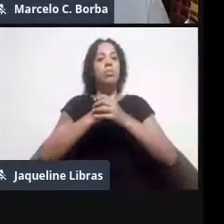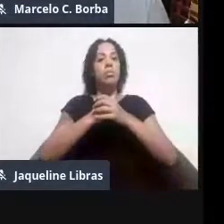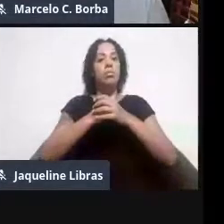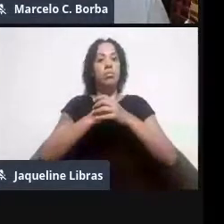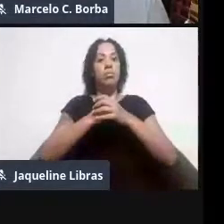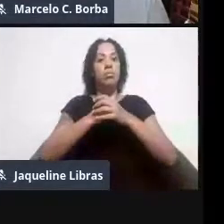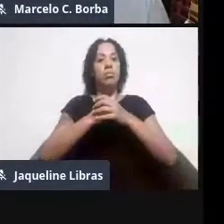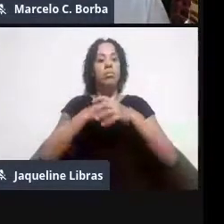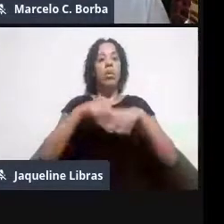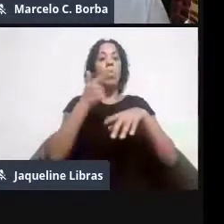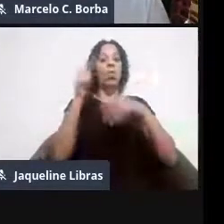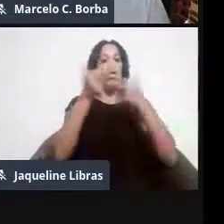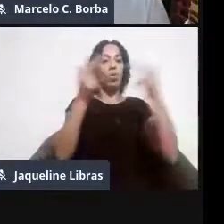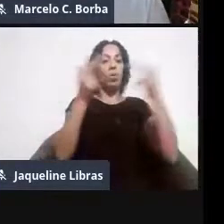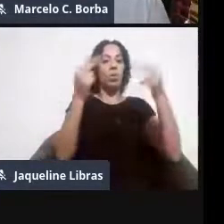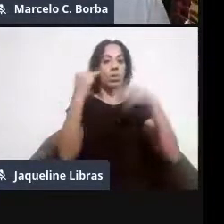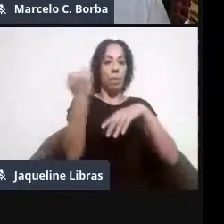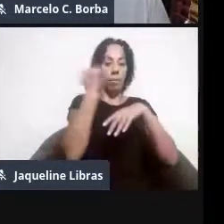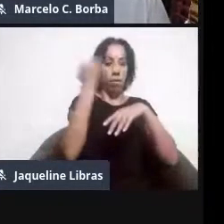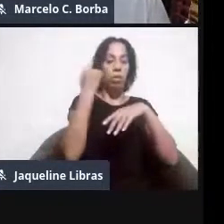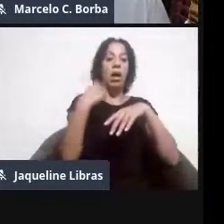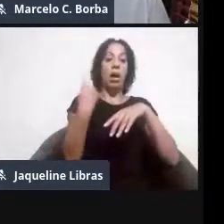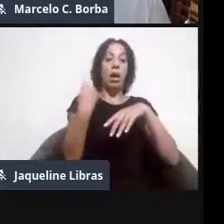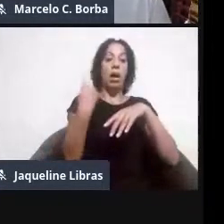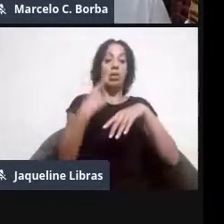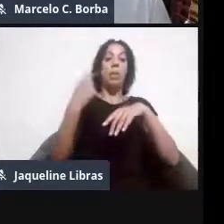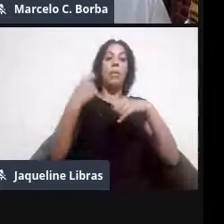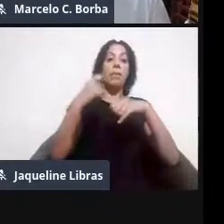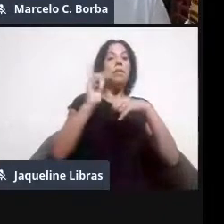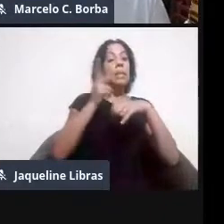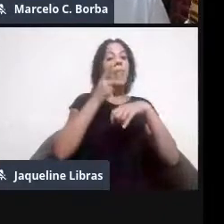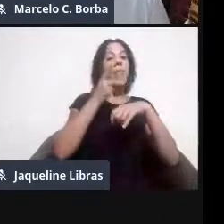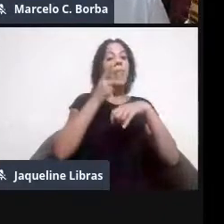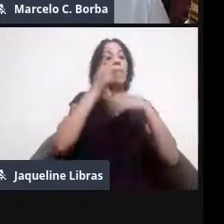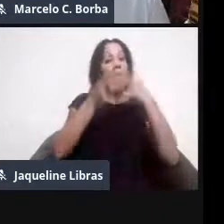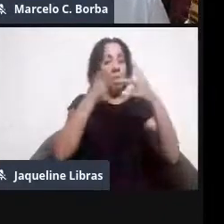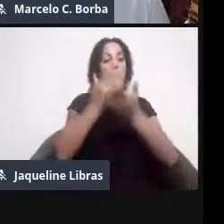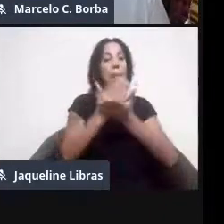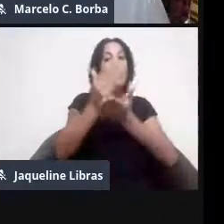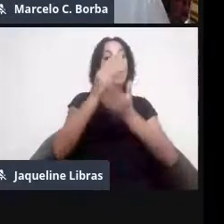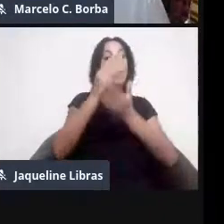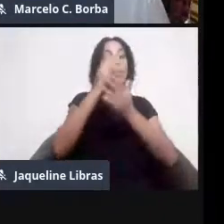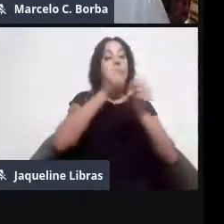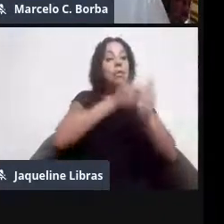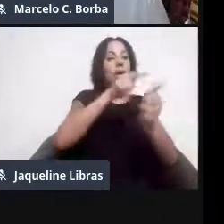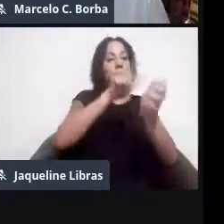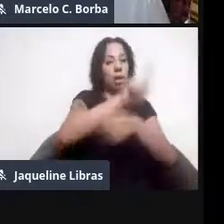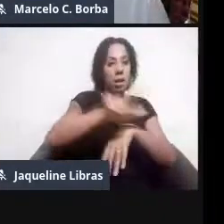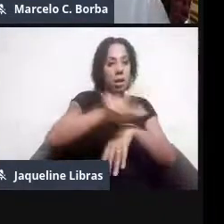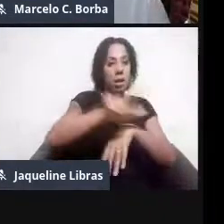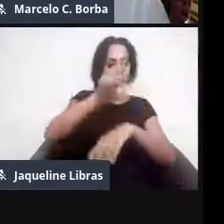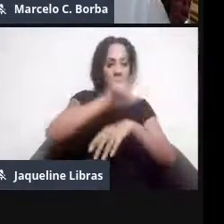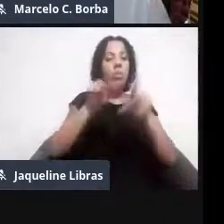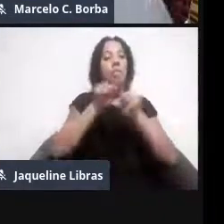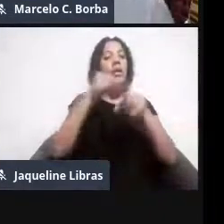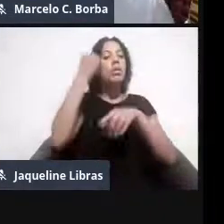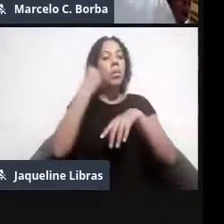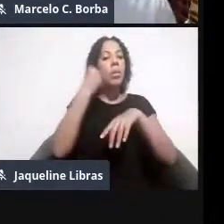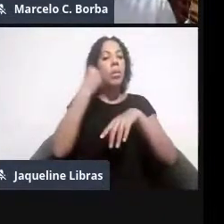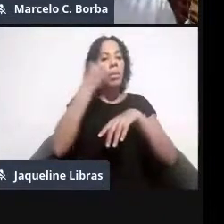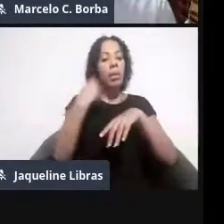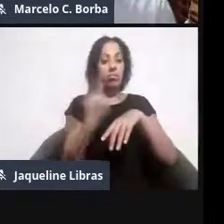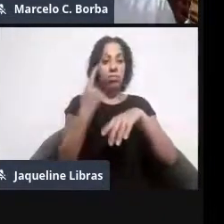ponto importante e questões que nós temos levantado a partir da literatura e também das experiências que nós estamos